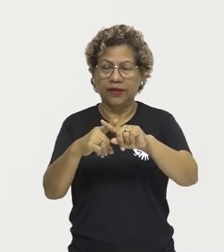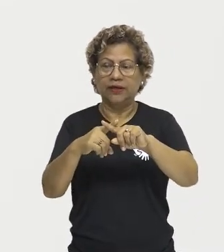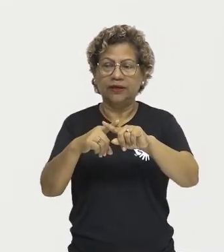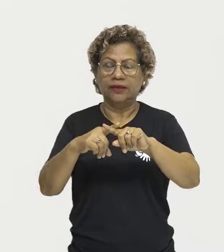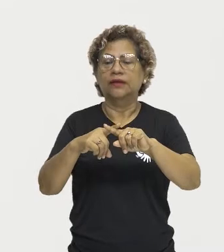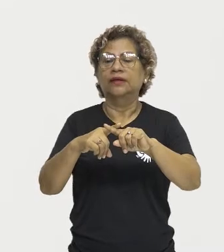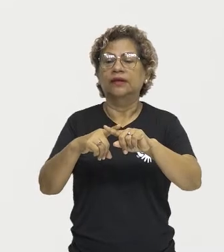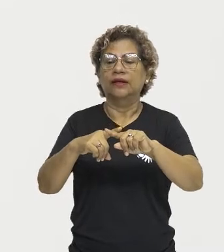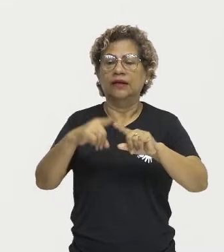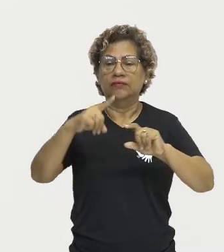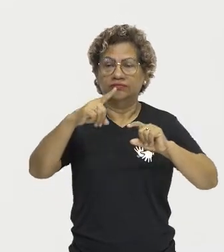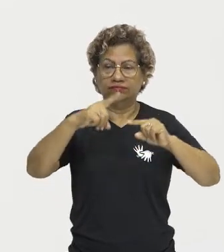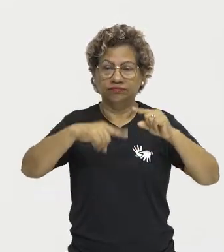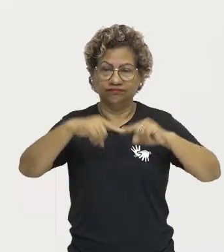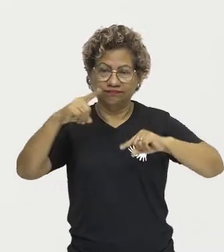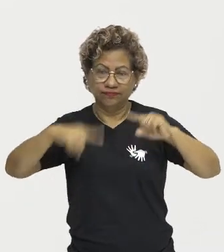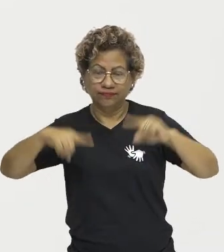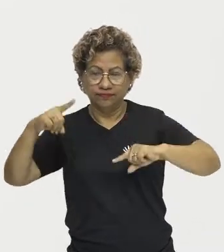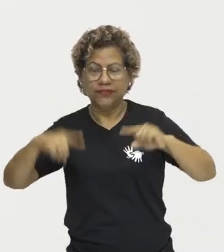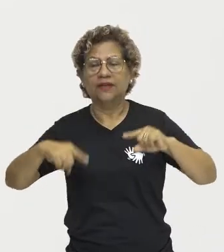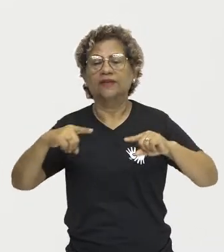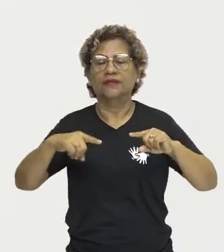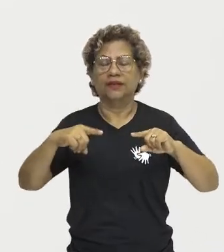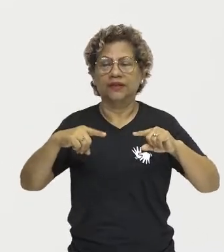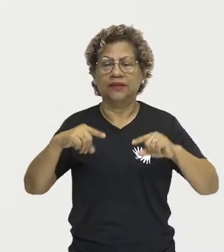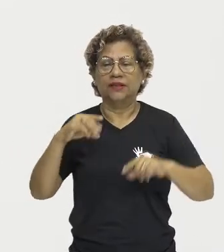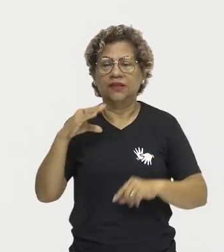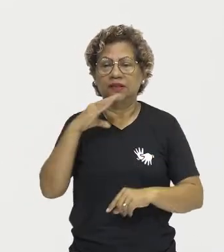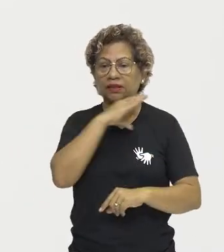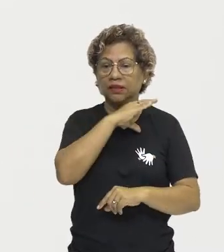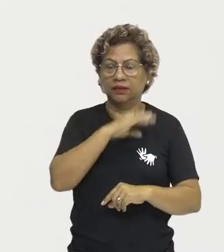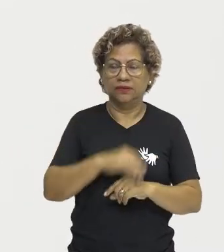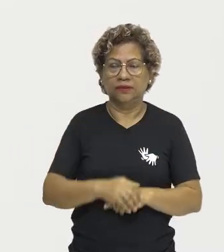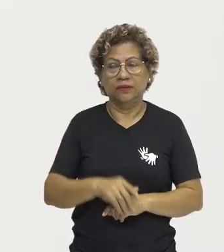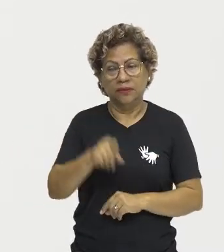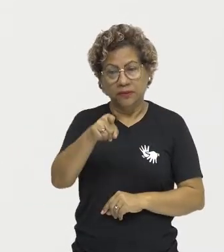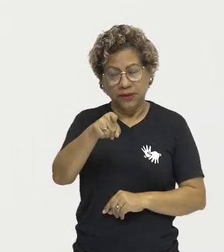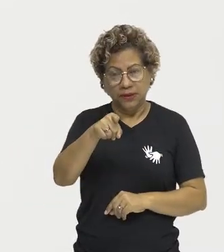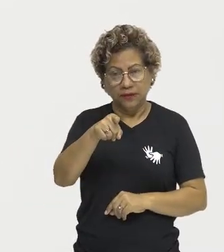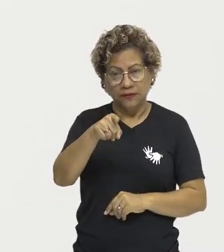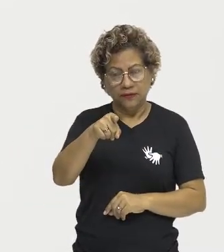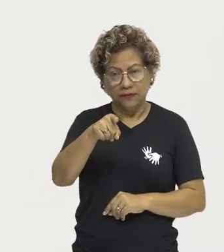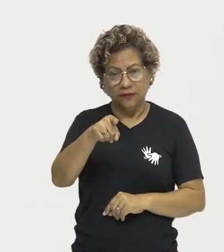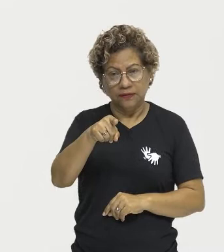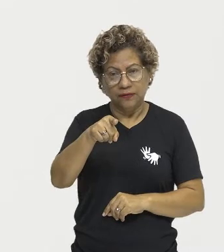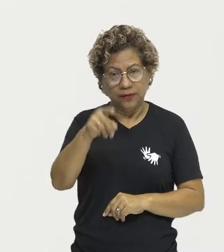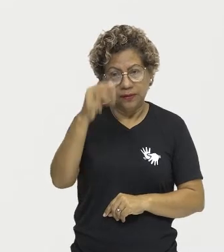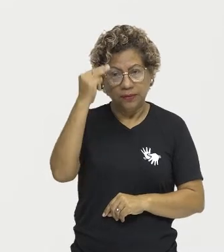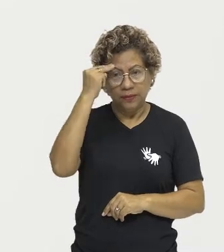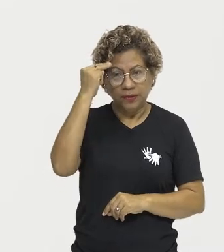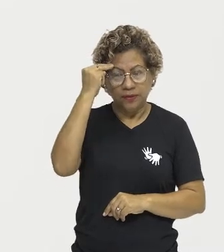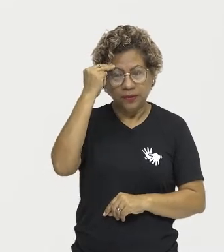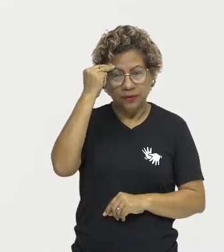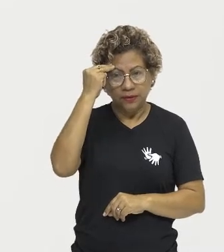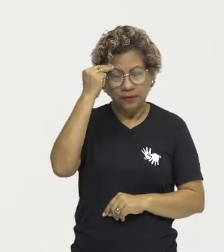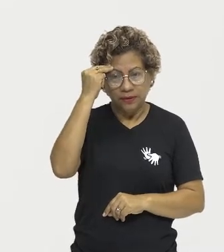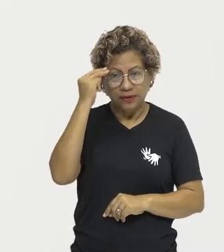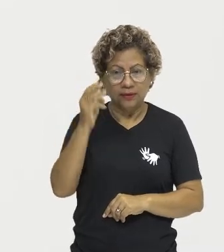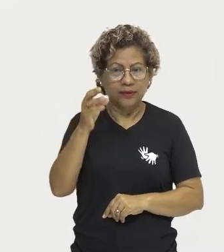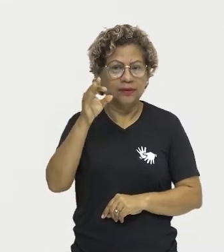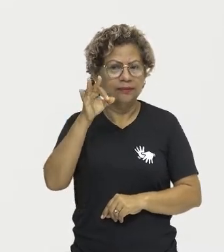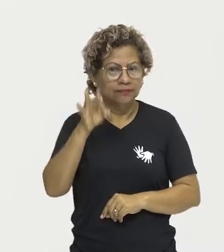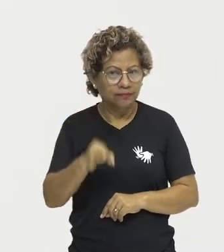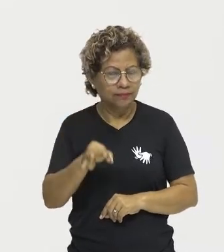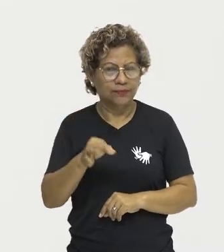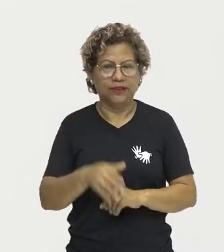temperatura. Não lembram disso? Agora, para que você fixe bem, é só você lembrar que é um